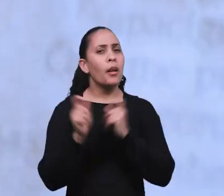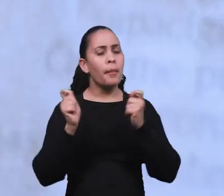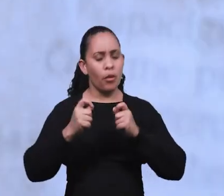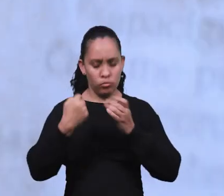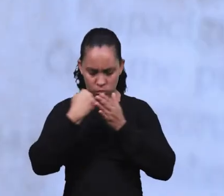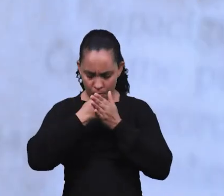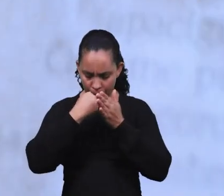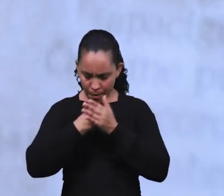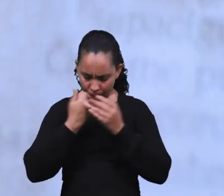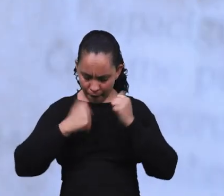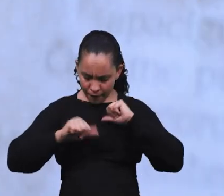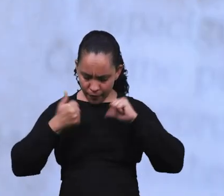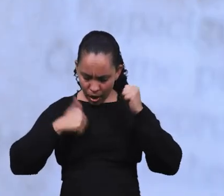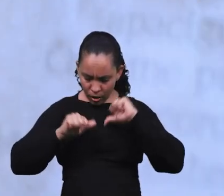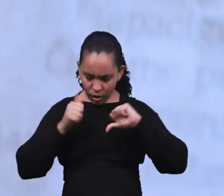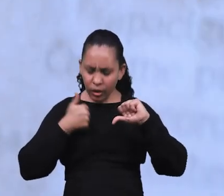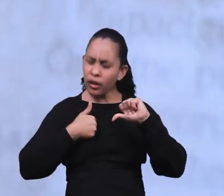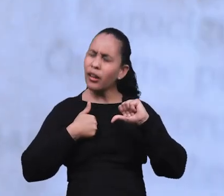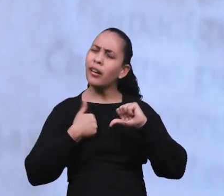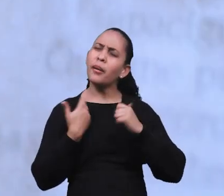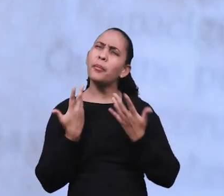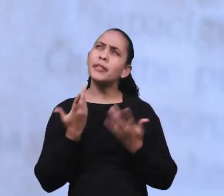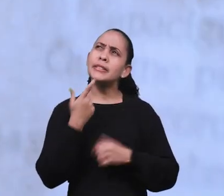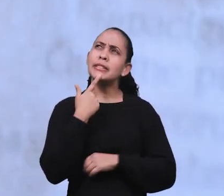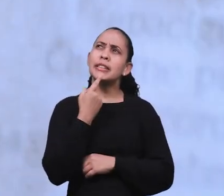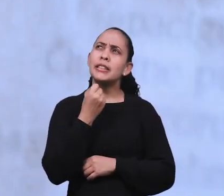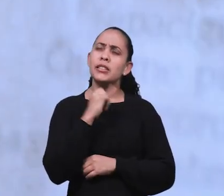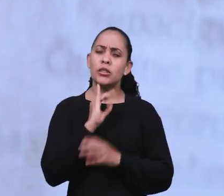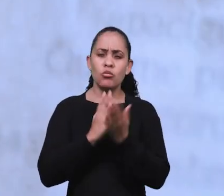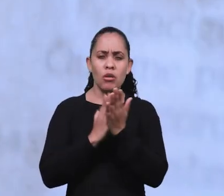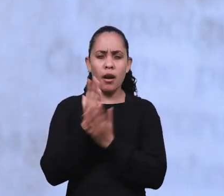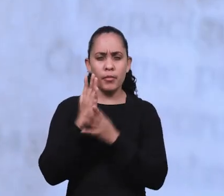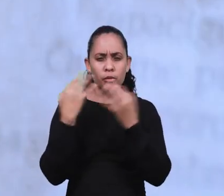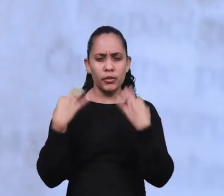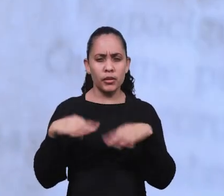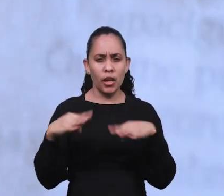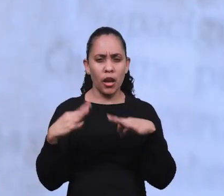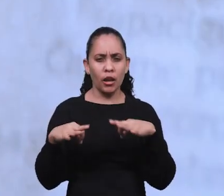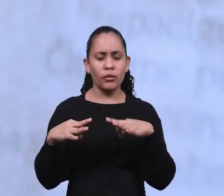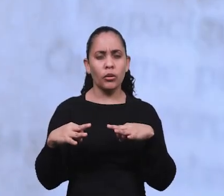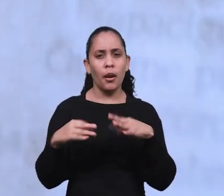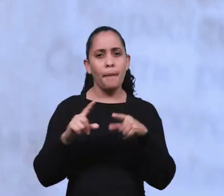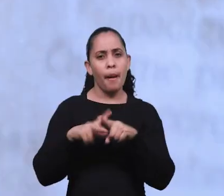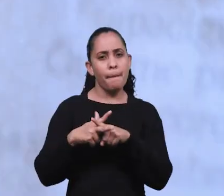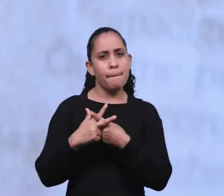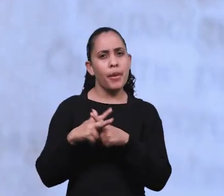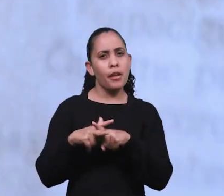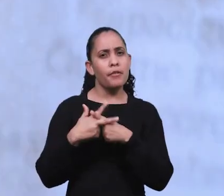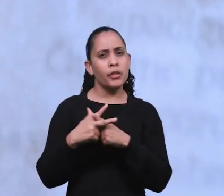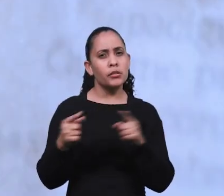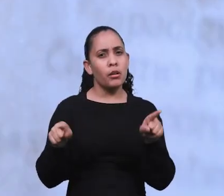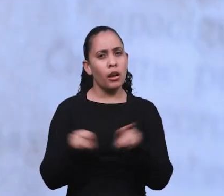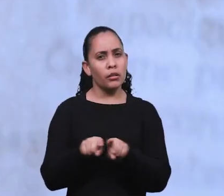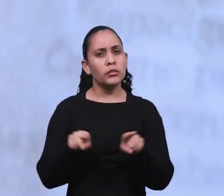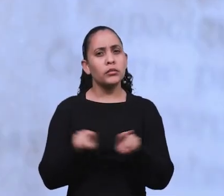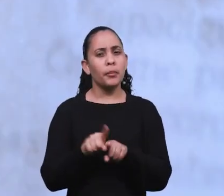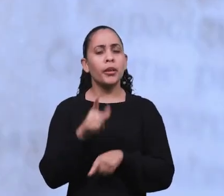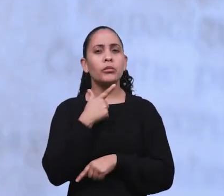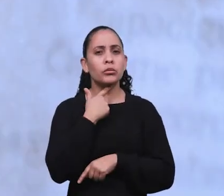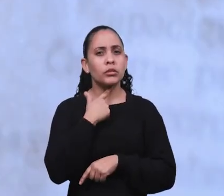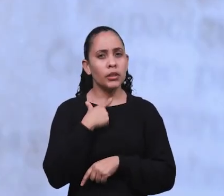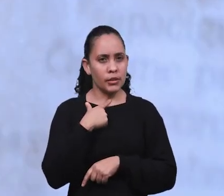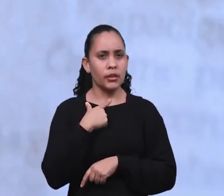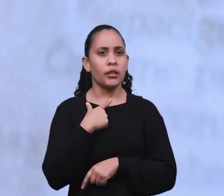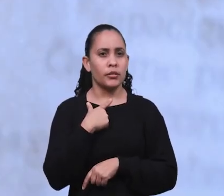perguntas ela pode fazer para ela mesma para se autoavaliar, para verificar se ela está no caminho certo e até mesmo para se aperfeiçoar